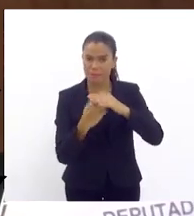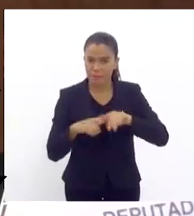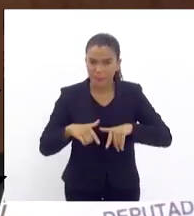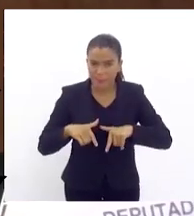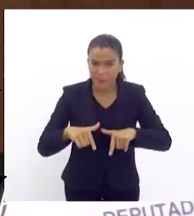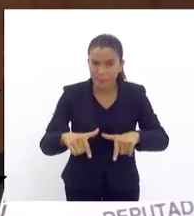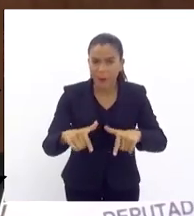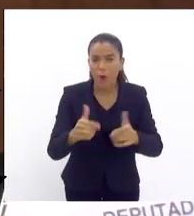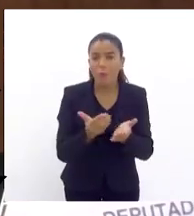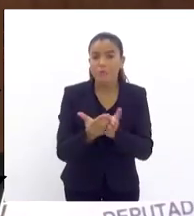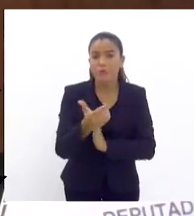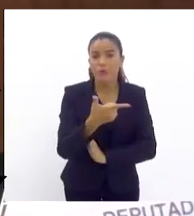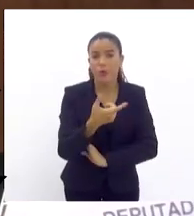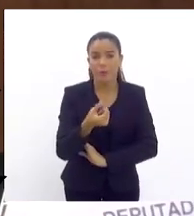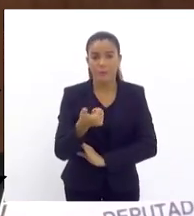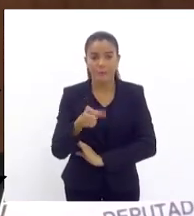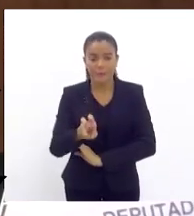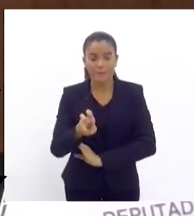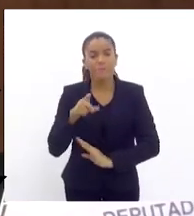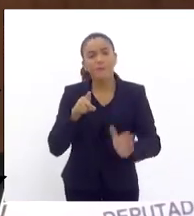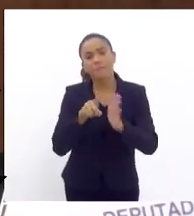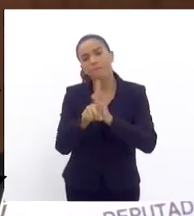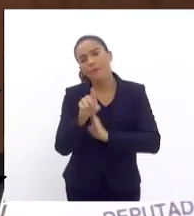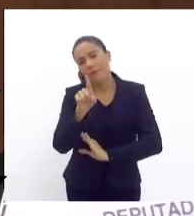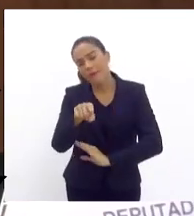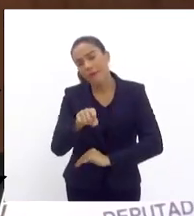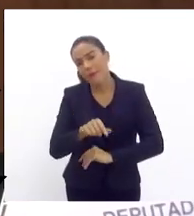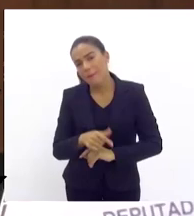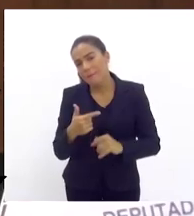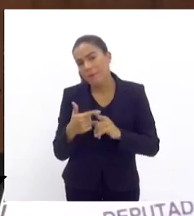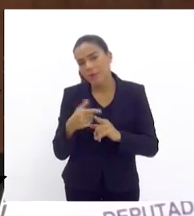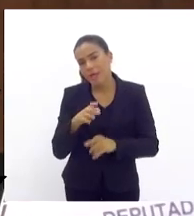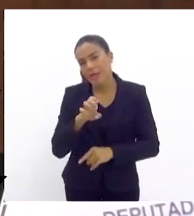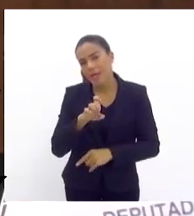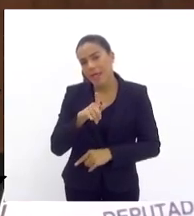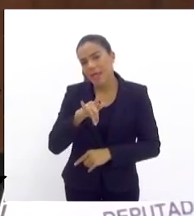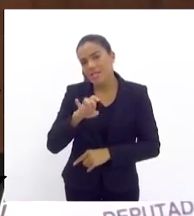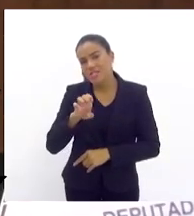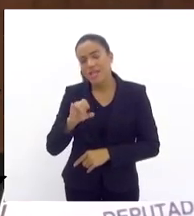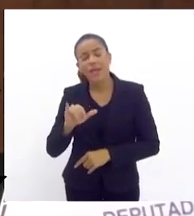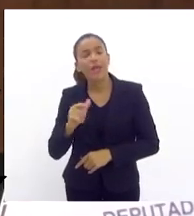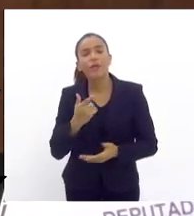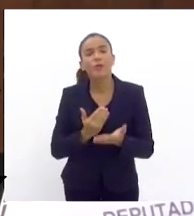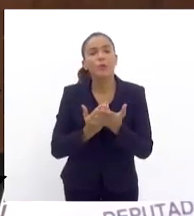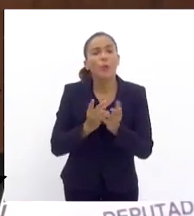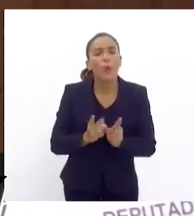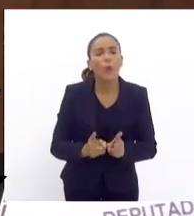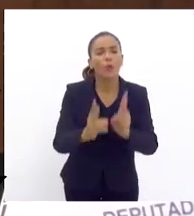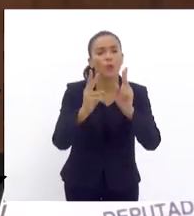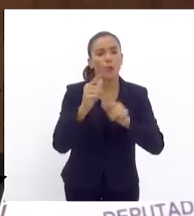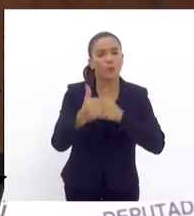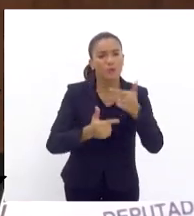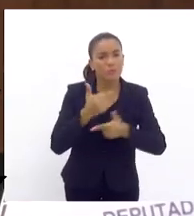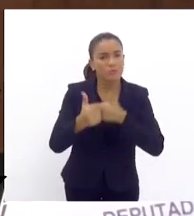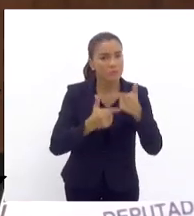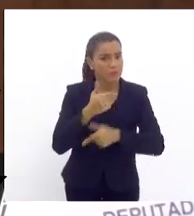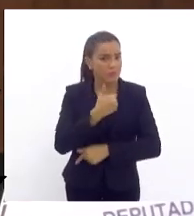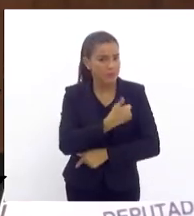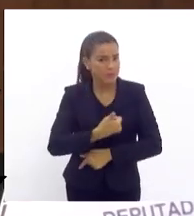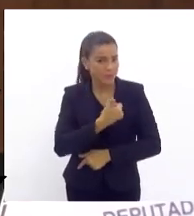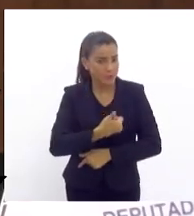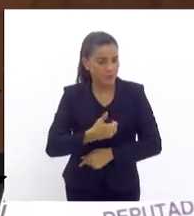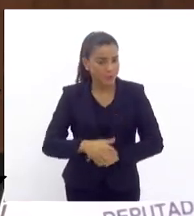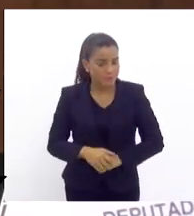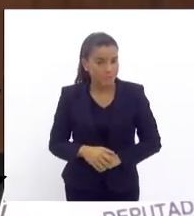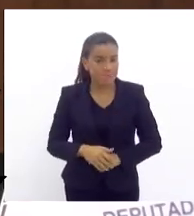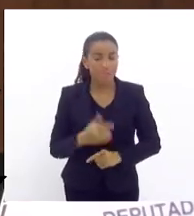de 2015, e a pergunta é, por que a Egeia não continuou prestando serviço em São João para garantir o que eles diziam à época, que